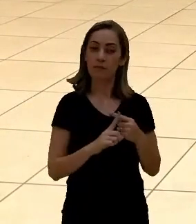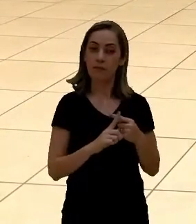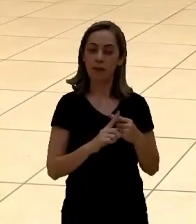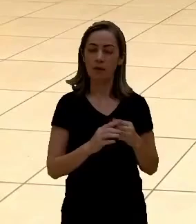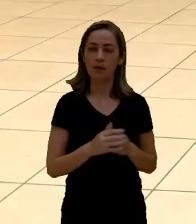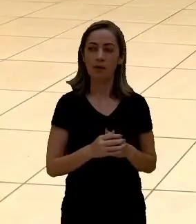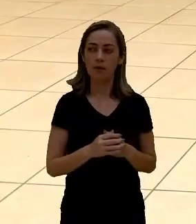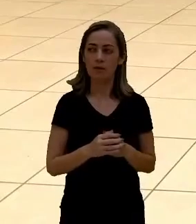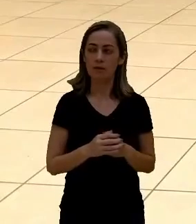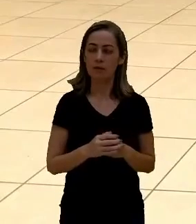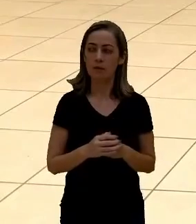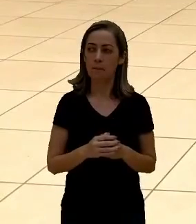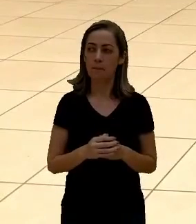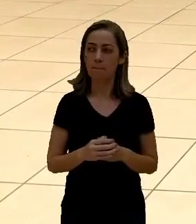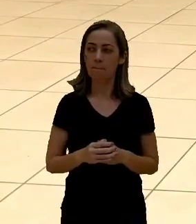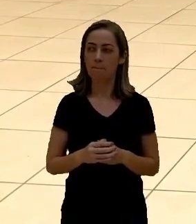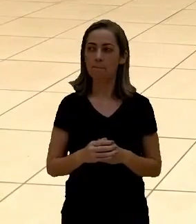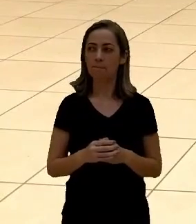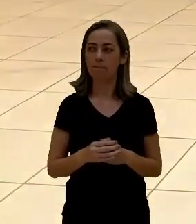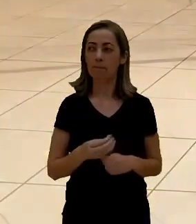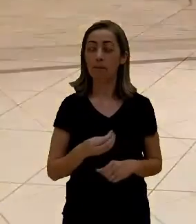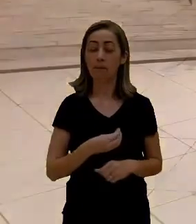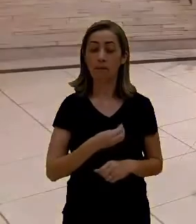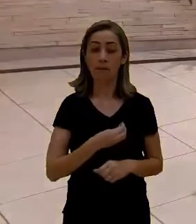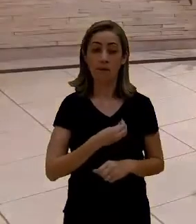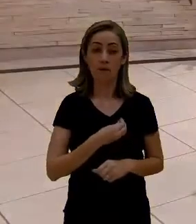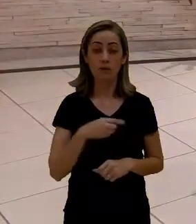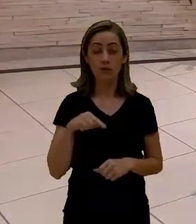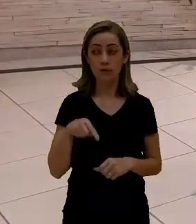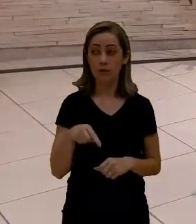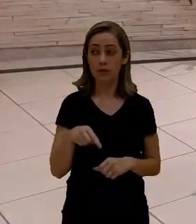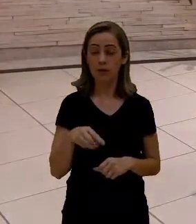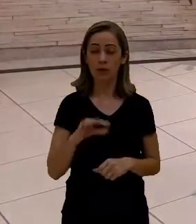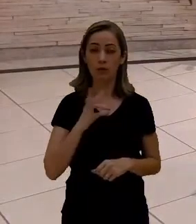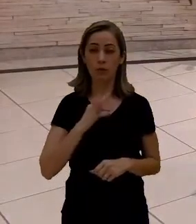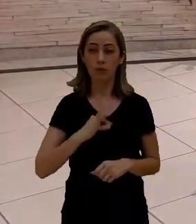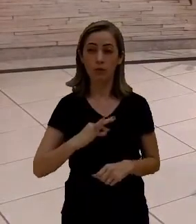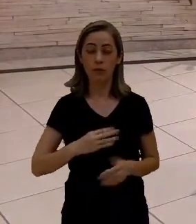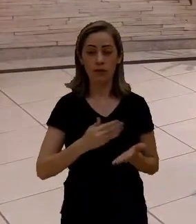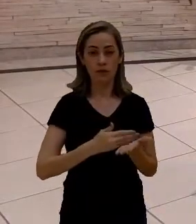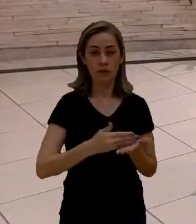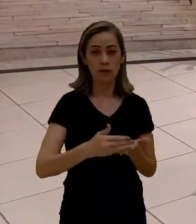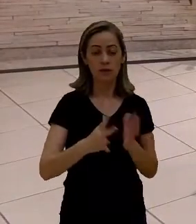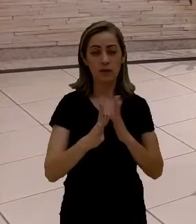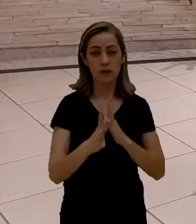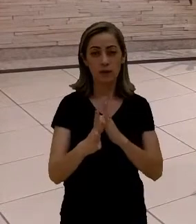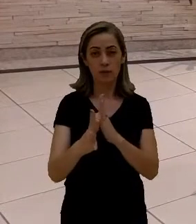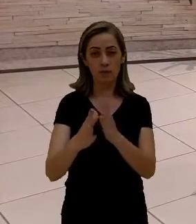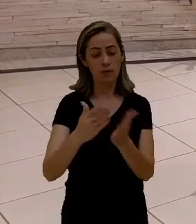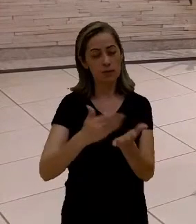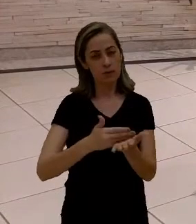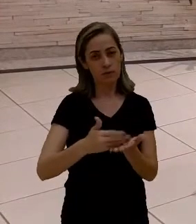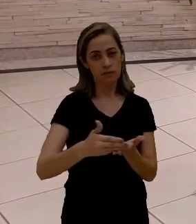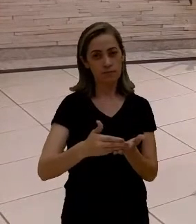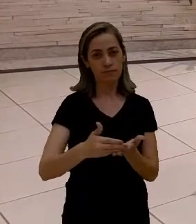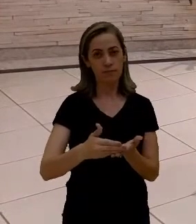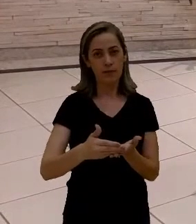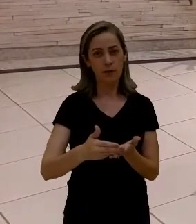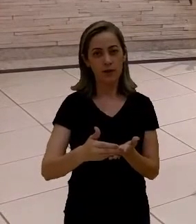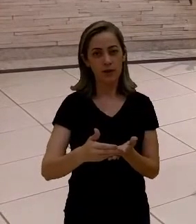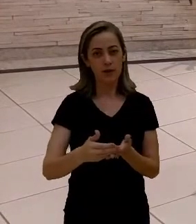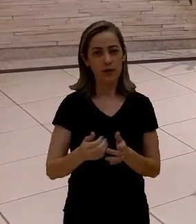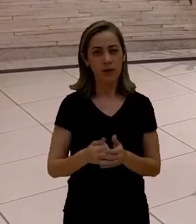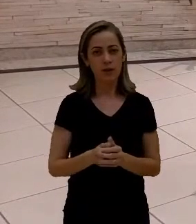e cheia estou lá no meu lugar quando o padre inicia a processão ele não está iniciando